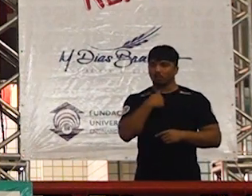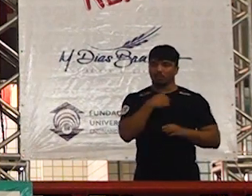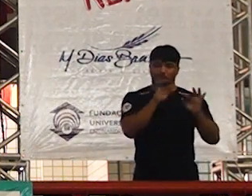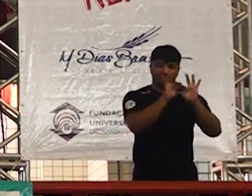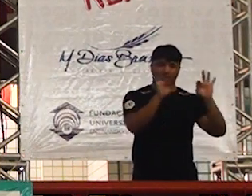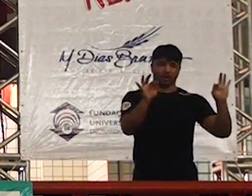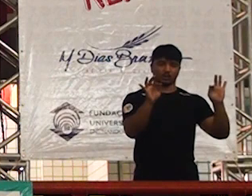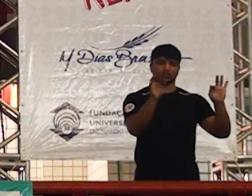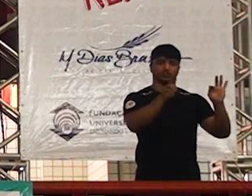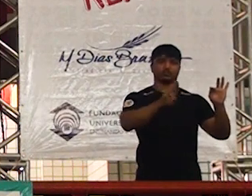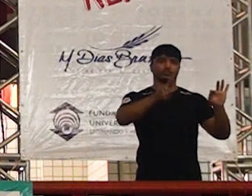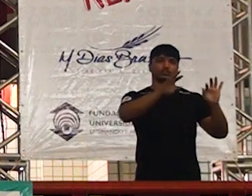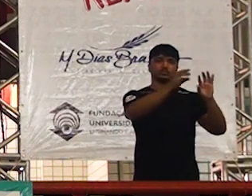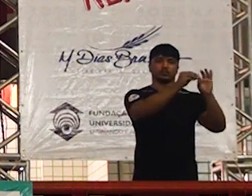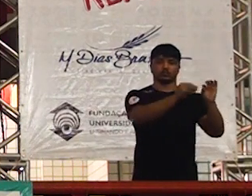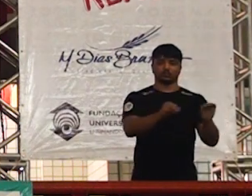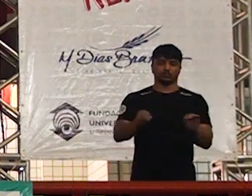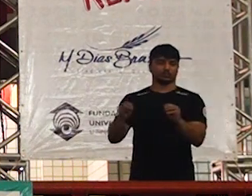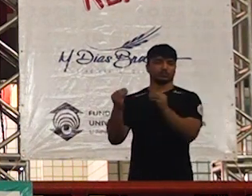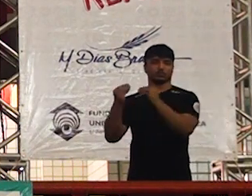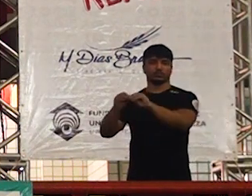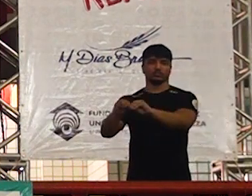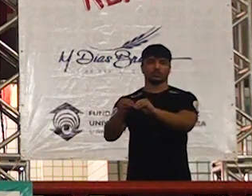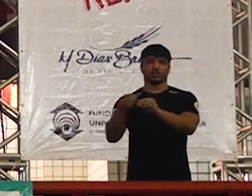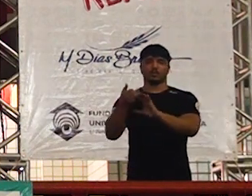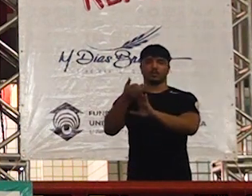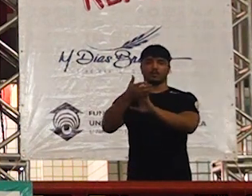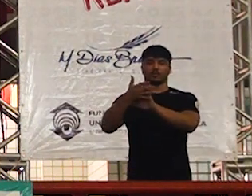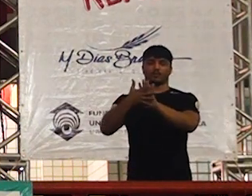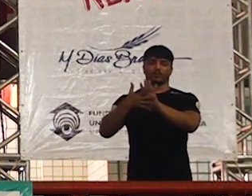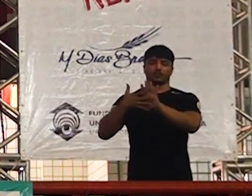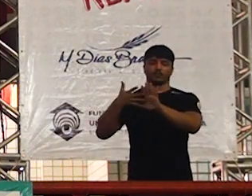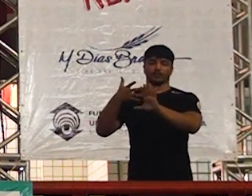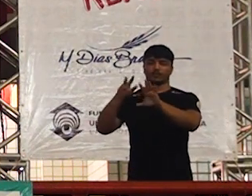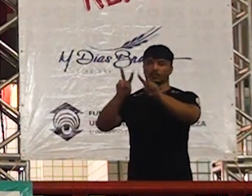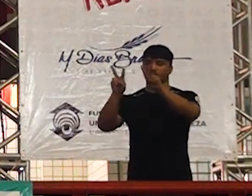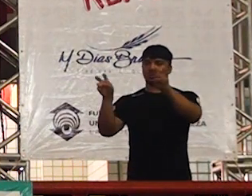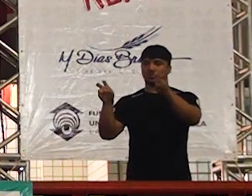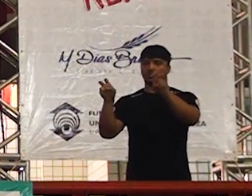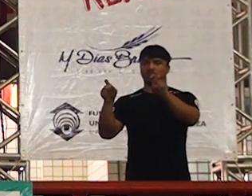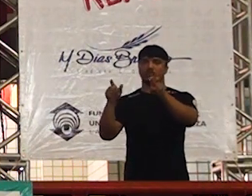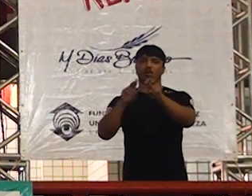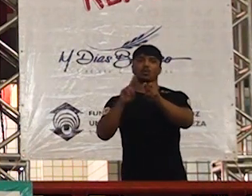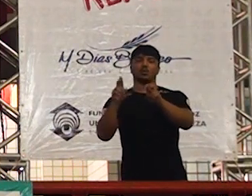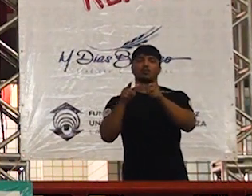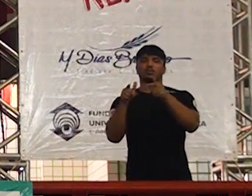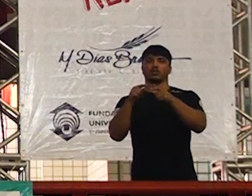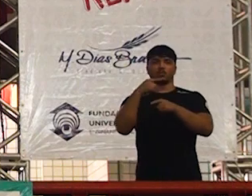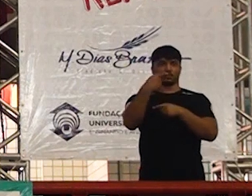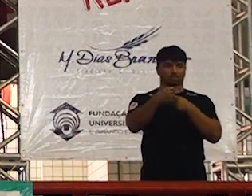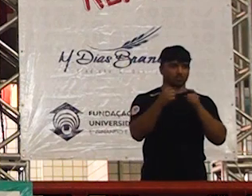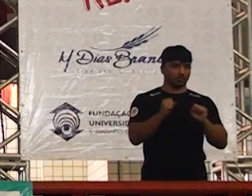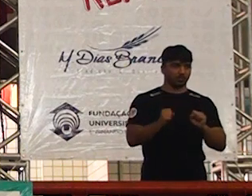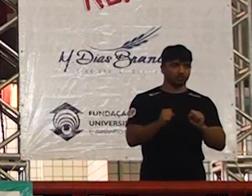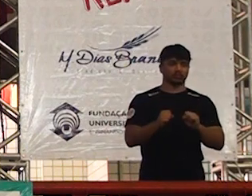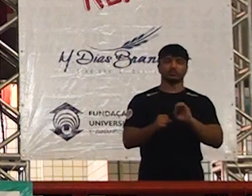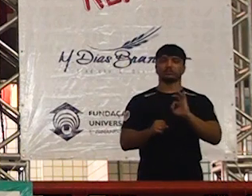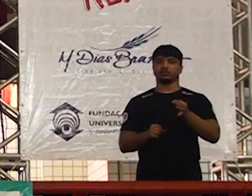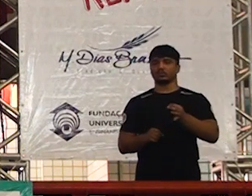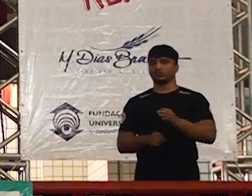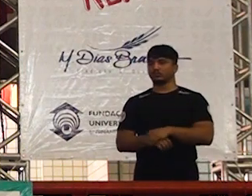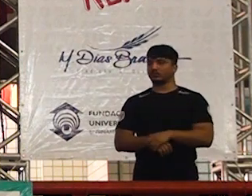uma frase tirada dessas obras, eu coloco a frase entre aspas e o nome da obra depois?